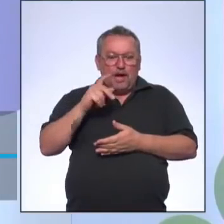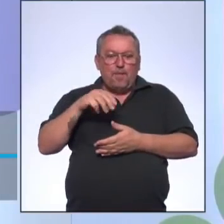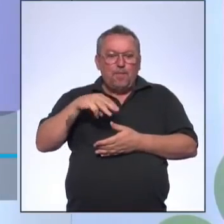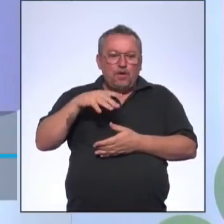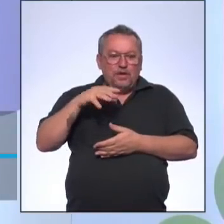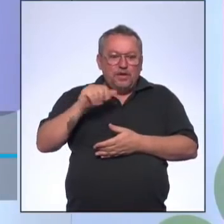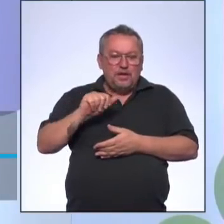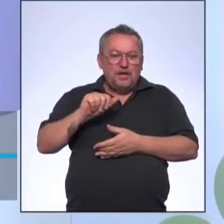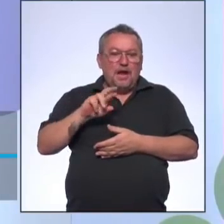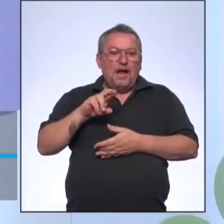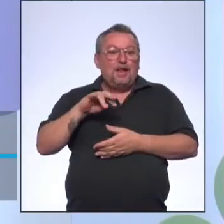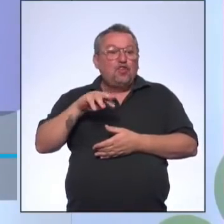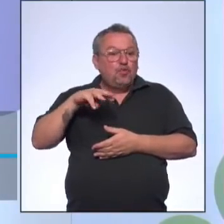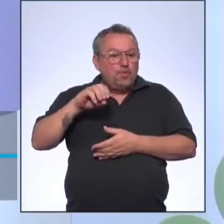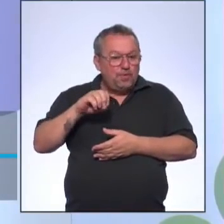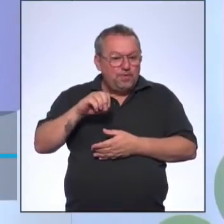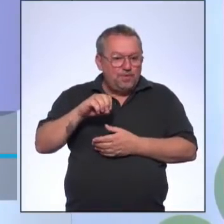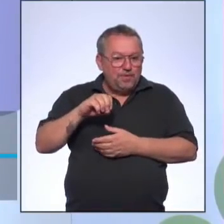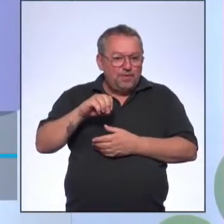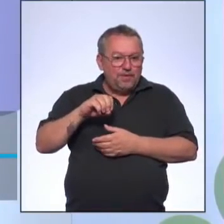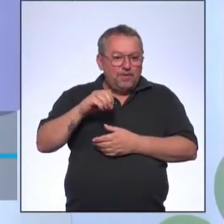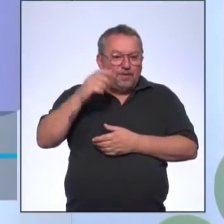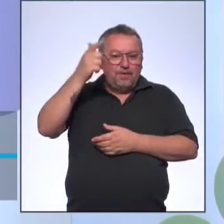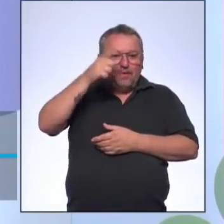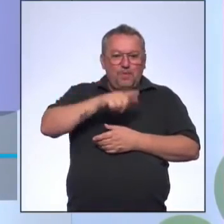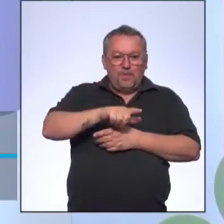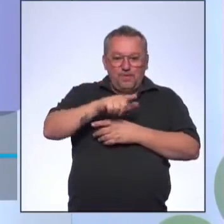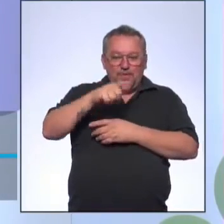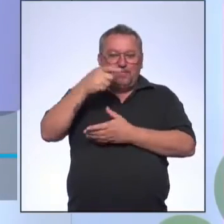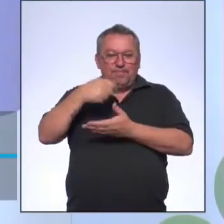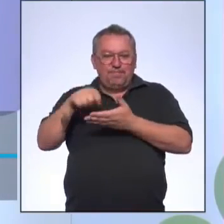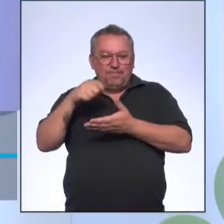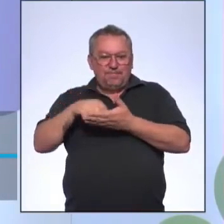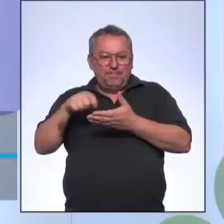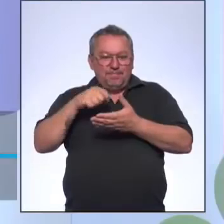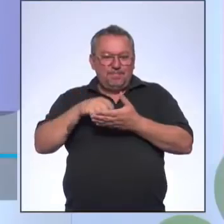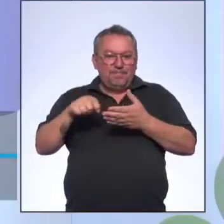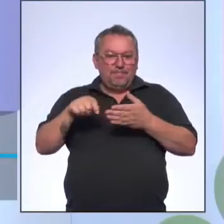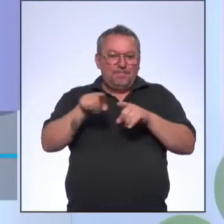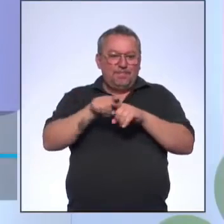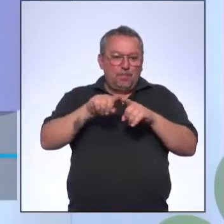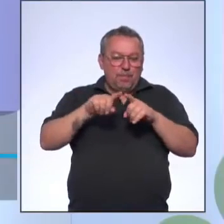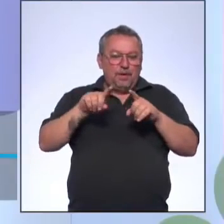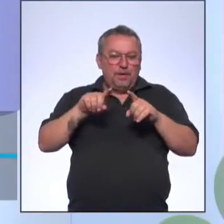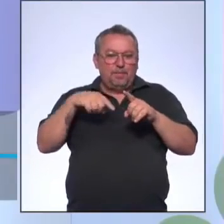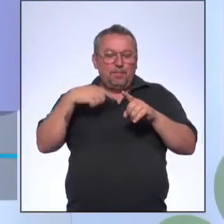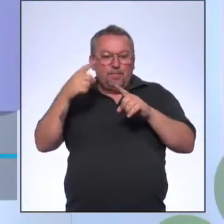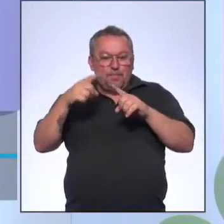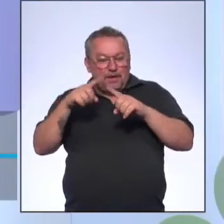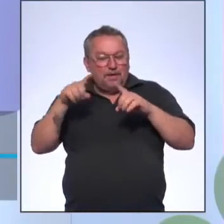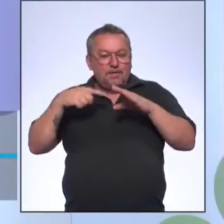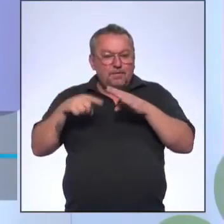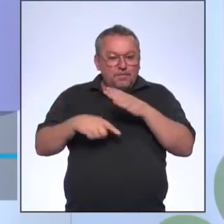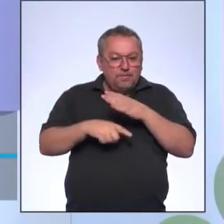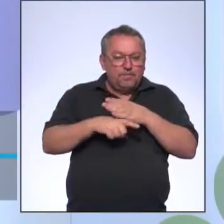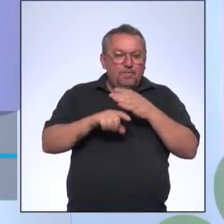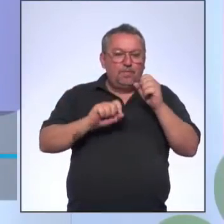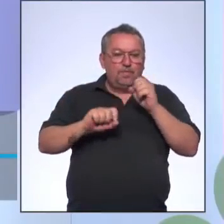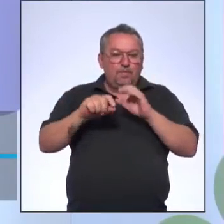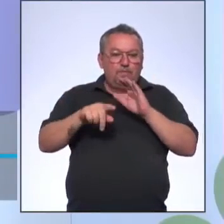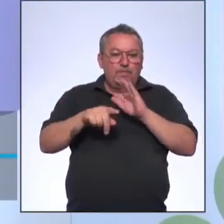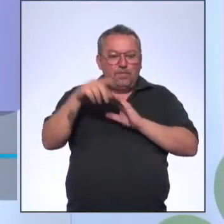harmonia, ritmo, né? Outros escrevem, né, partindo aí para um campo um pouco mais subjetivo, a questão